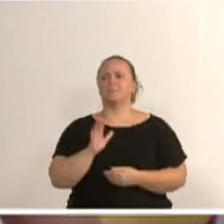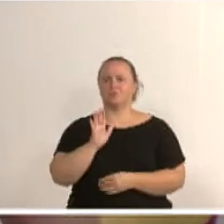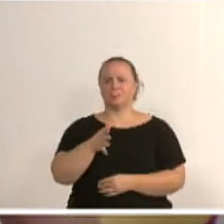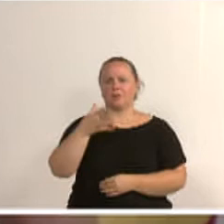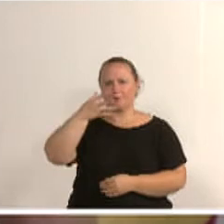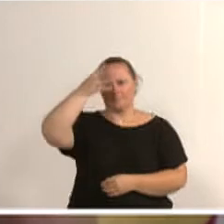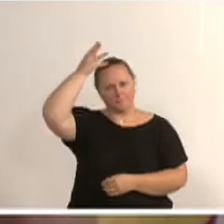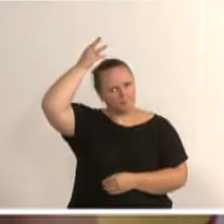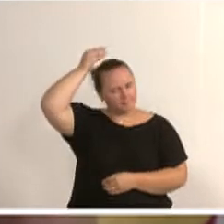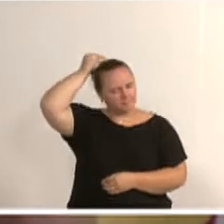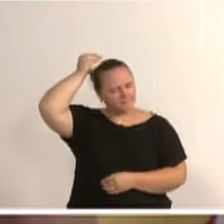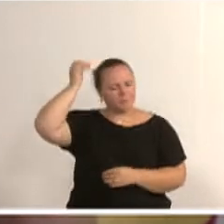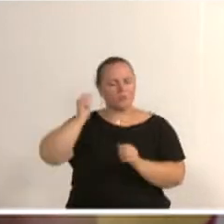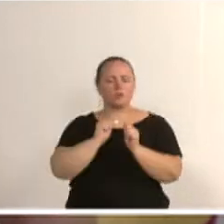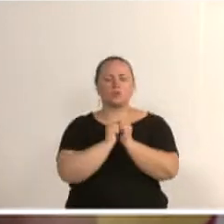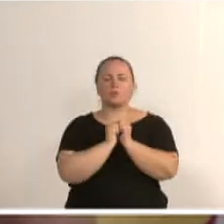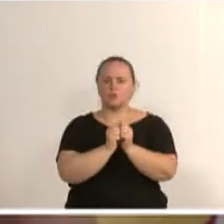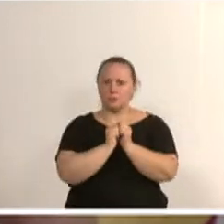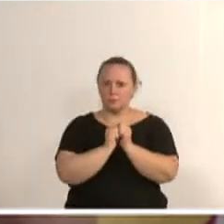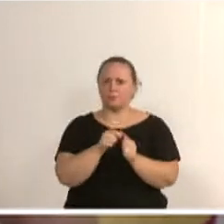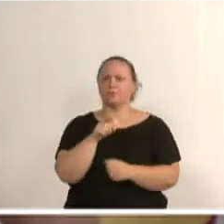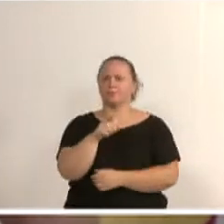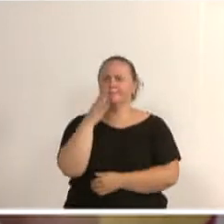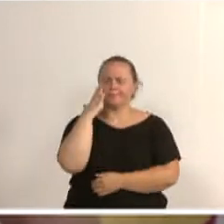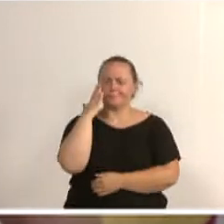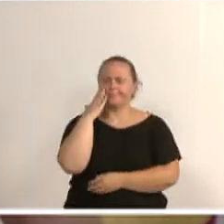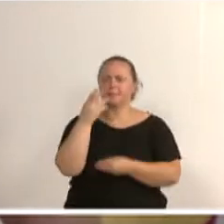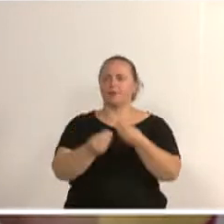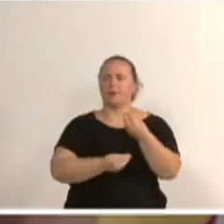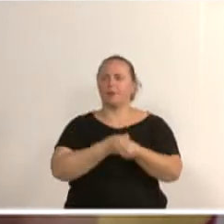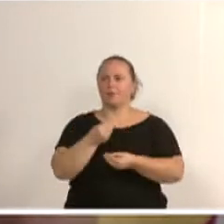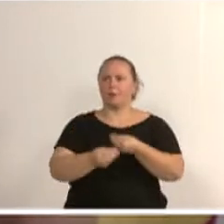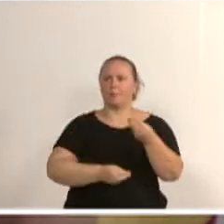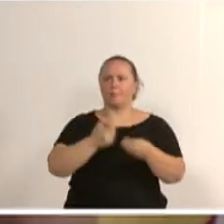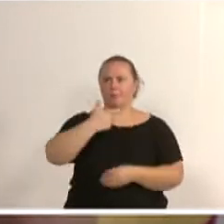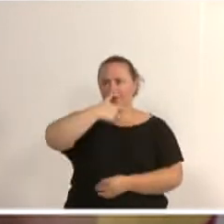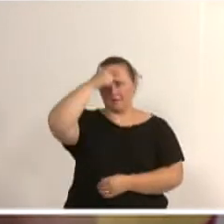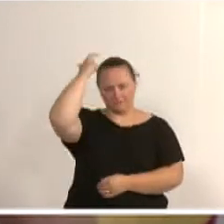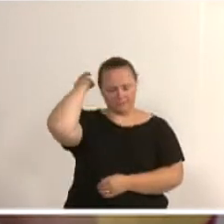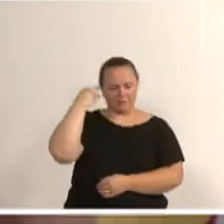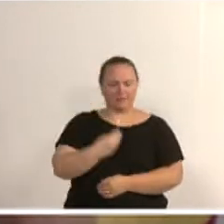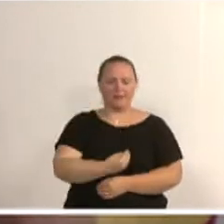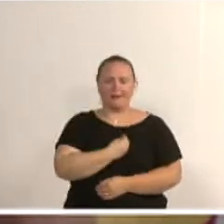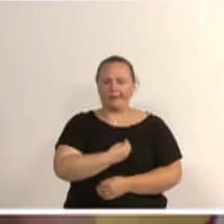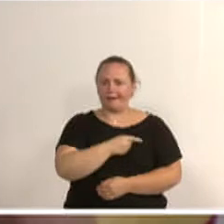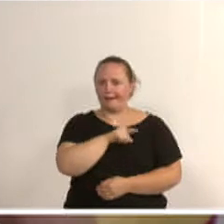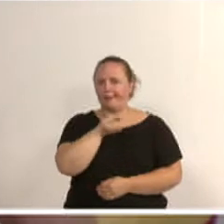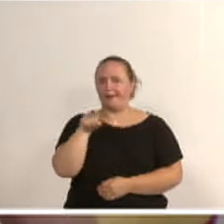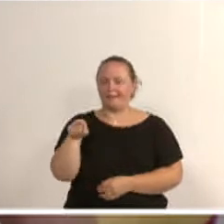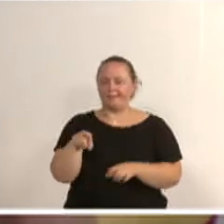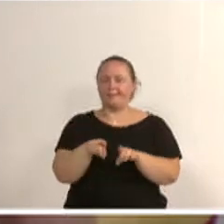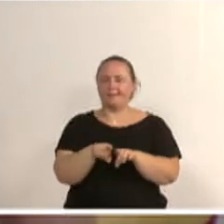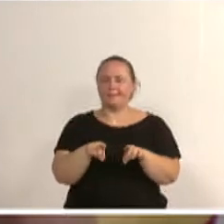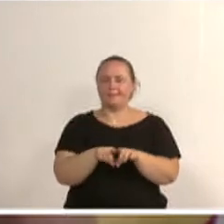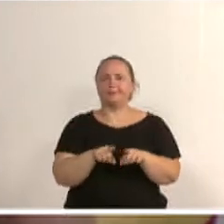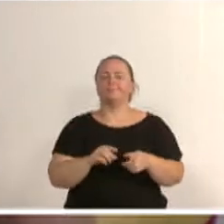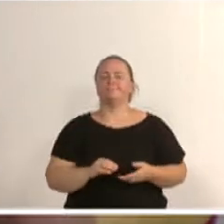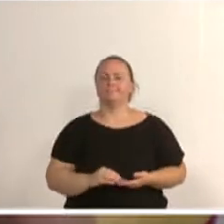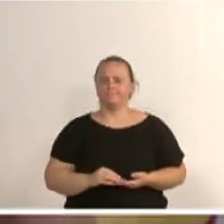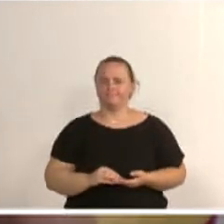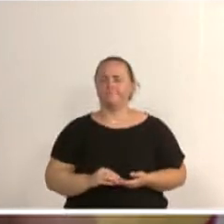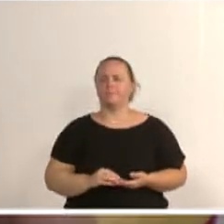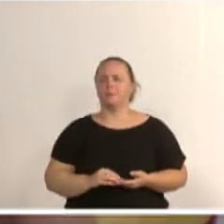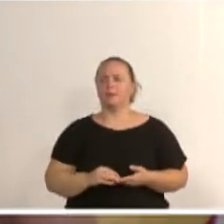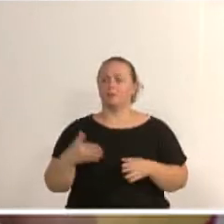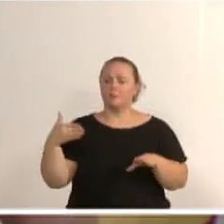já andou muito lá comigo de pé, sabe a situação. O Adriano, de vez em quando, está lá também. Então, assim, ó, A gente vem